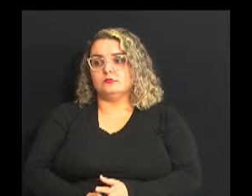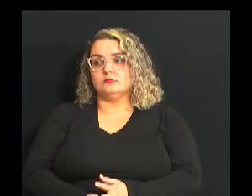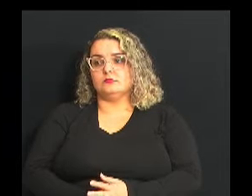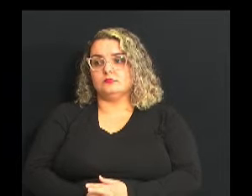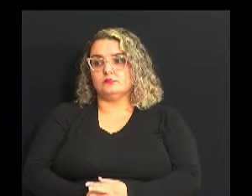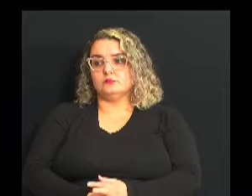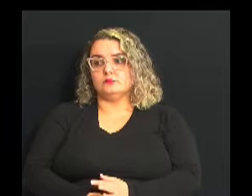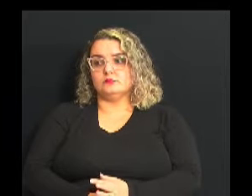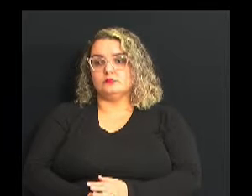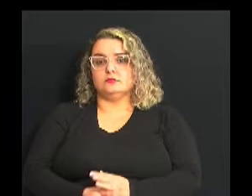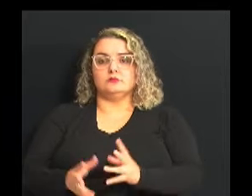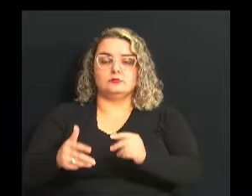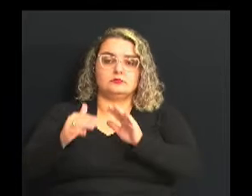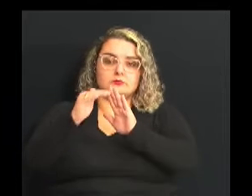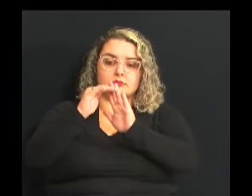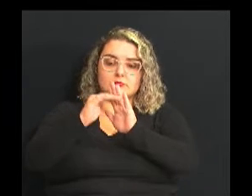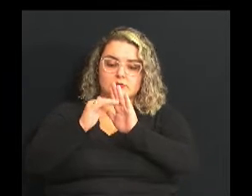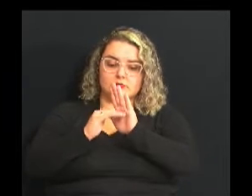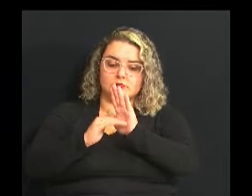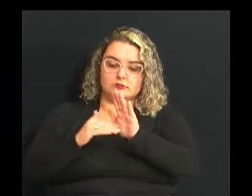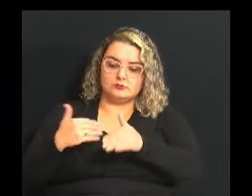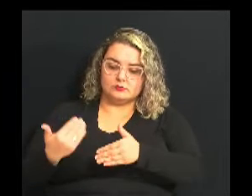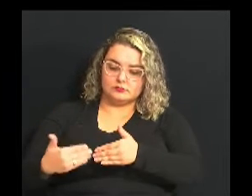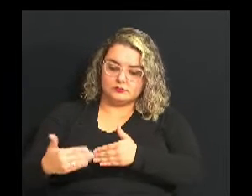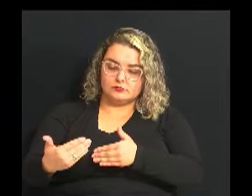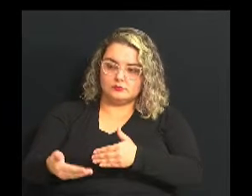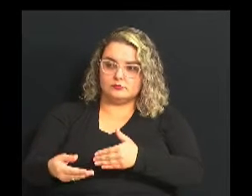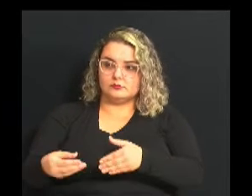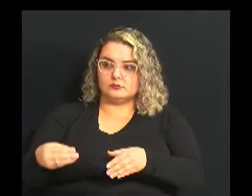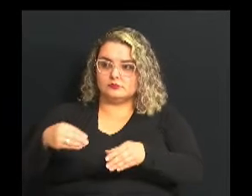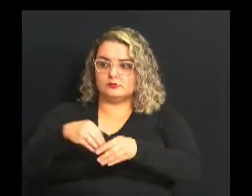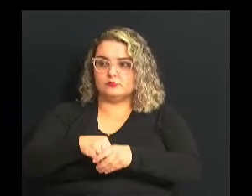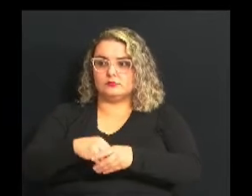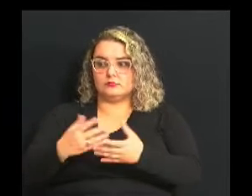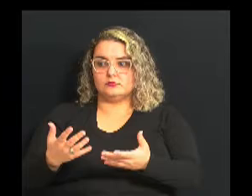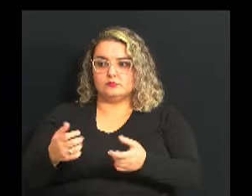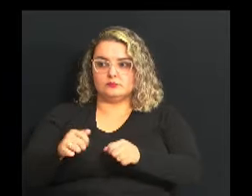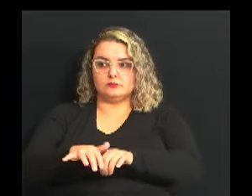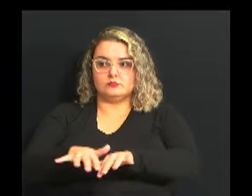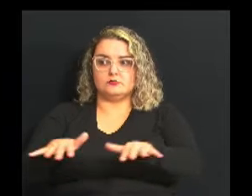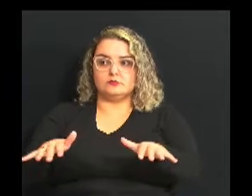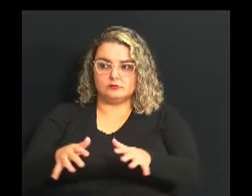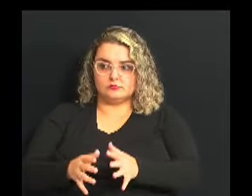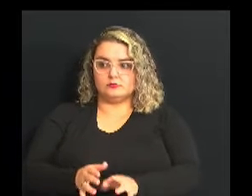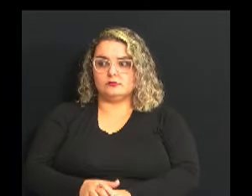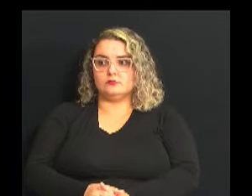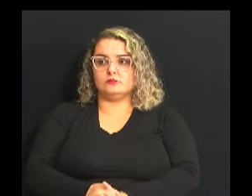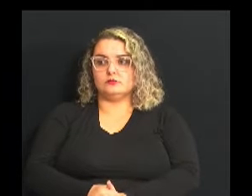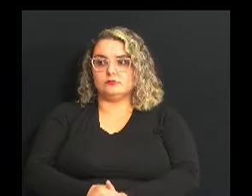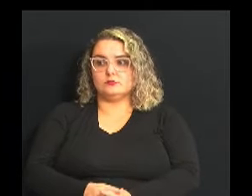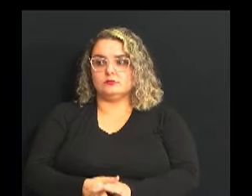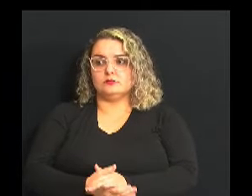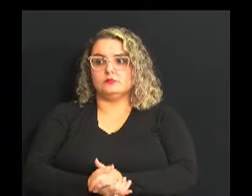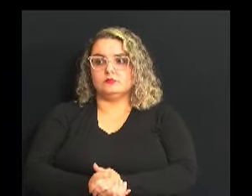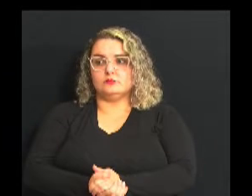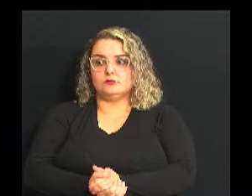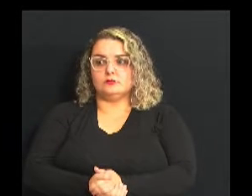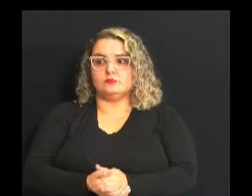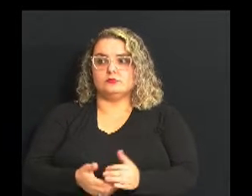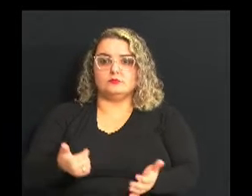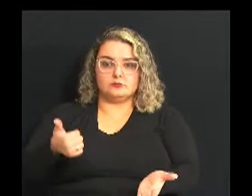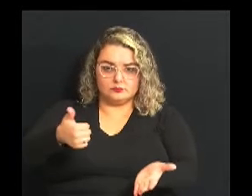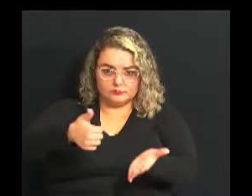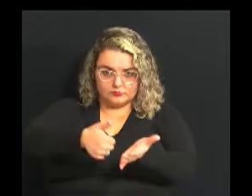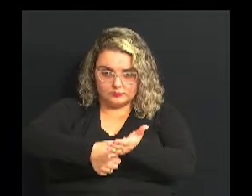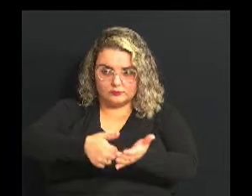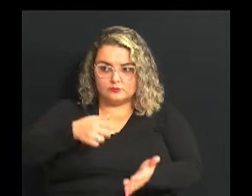toda a pauta, toda a tramitação, tudo ao alcance, né, literalmente do dedo do vereador, sem precisar